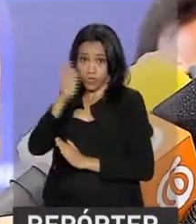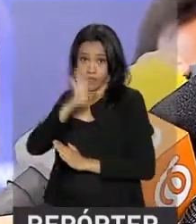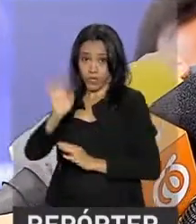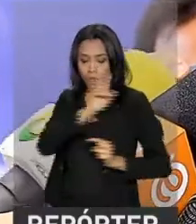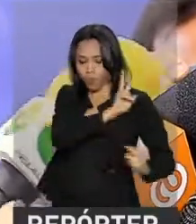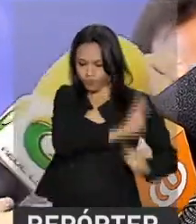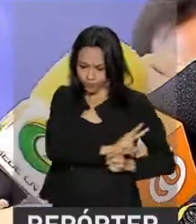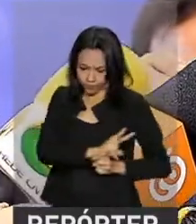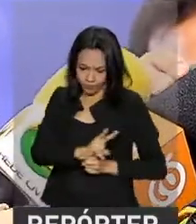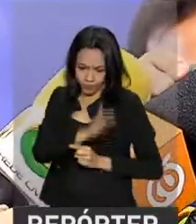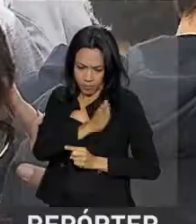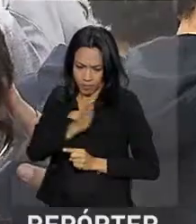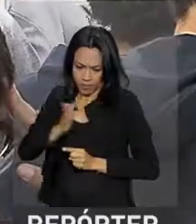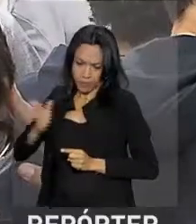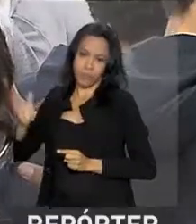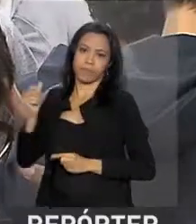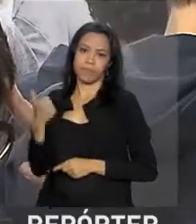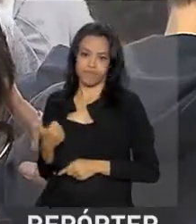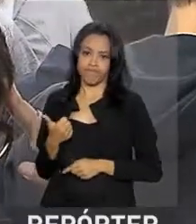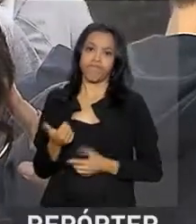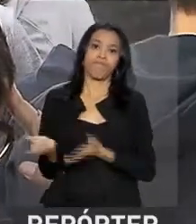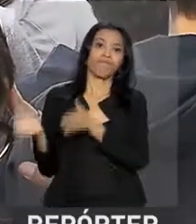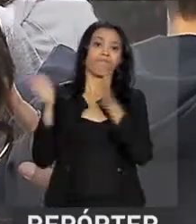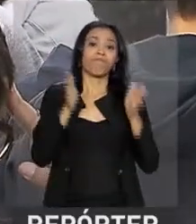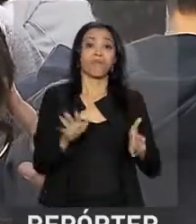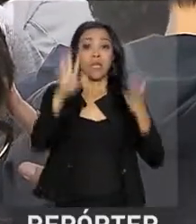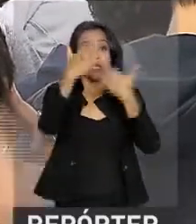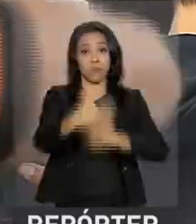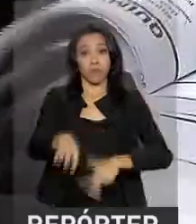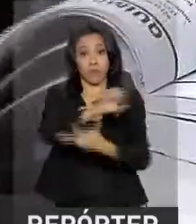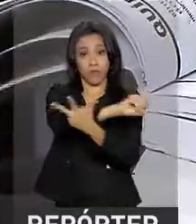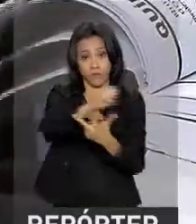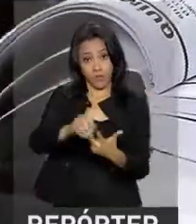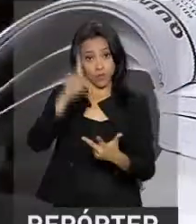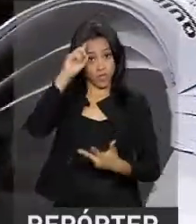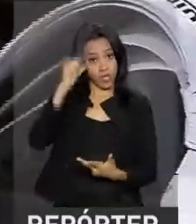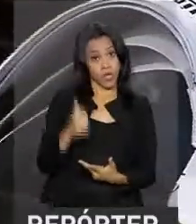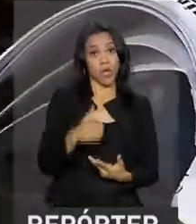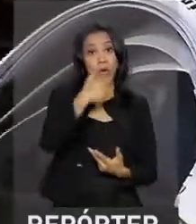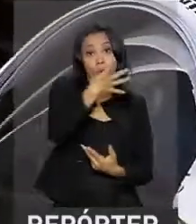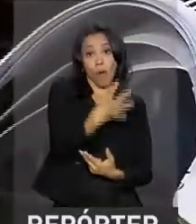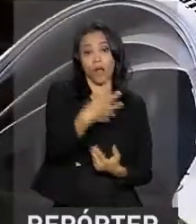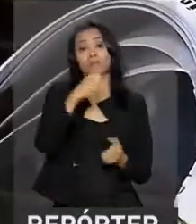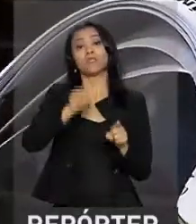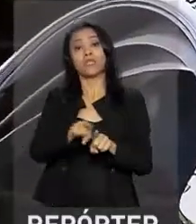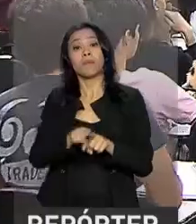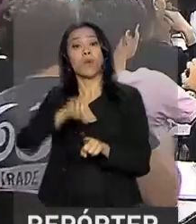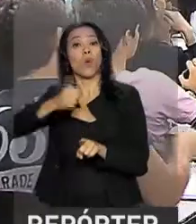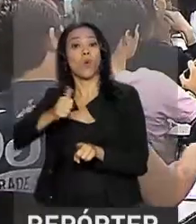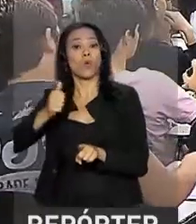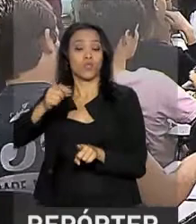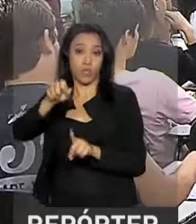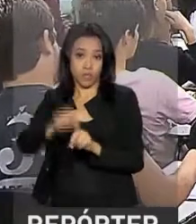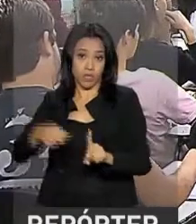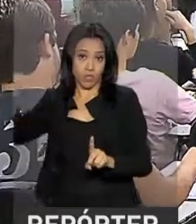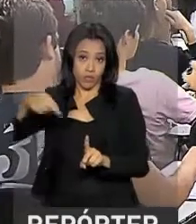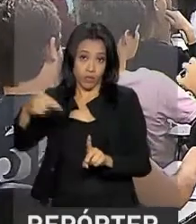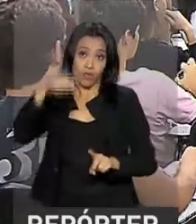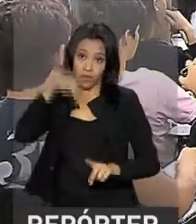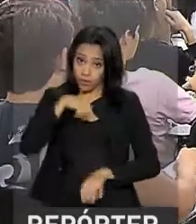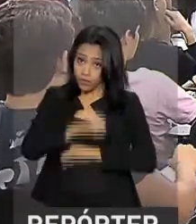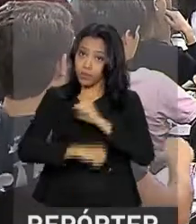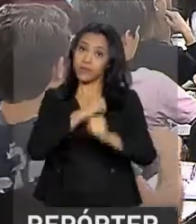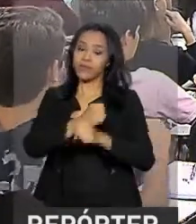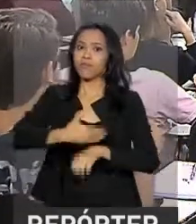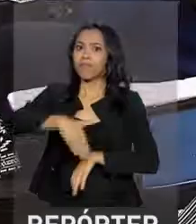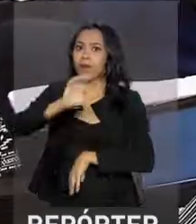ministério com o inep as provas do enem vão ser nos dias 4 e 11 de novembro este ano os candidatos terão